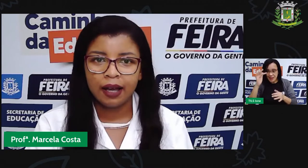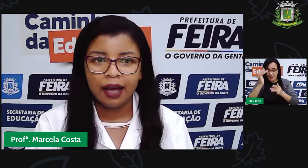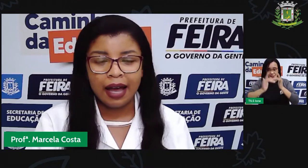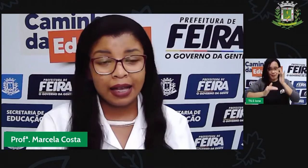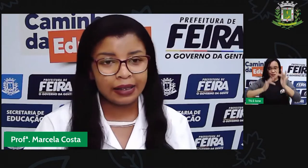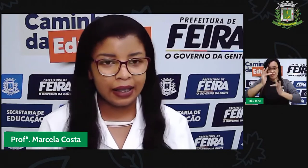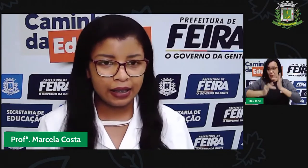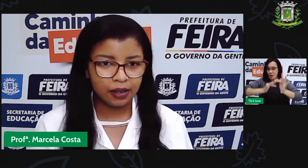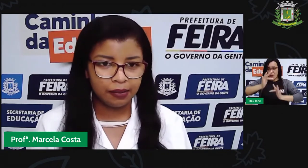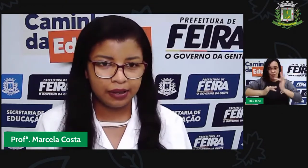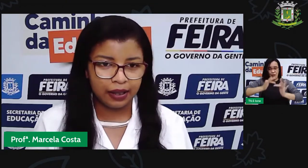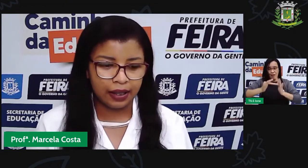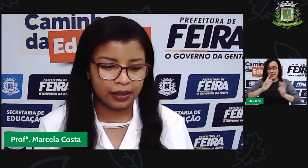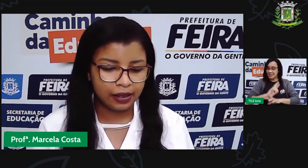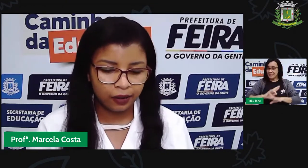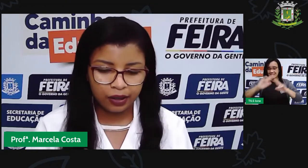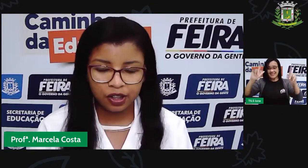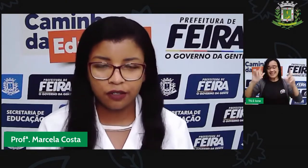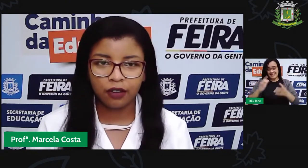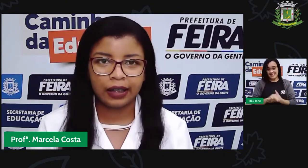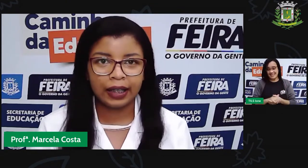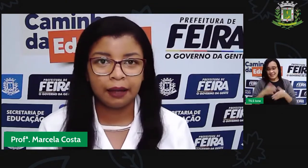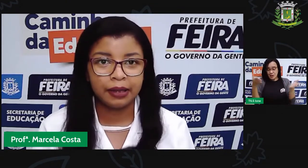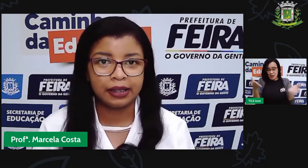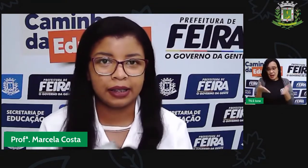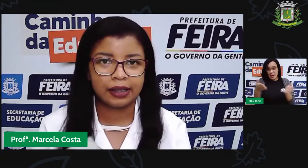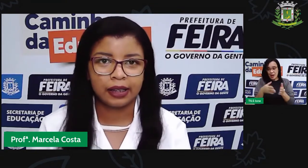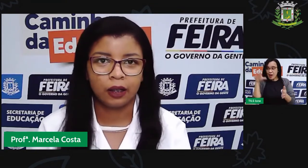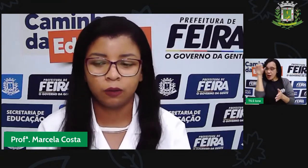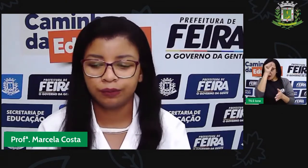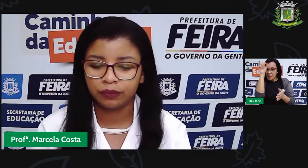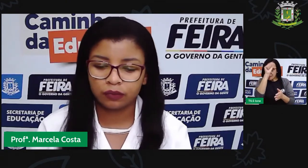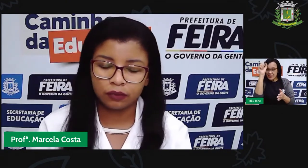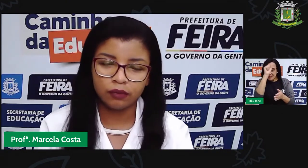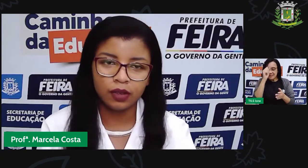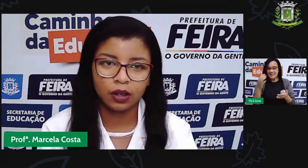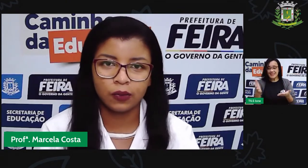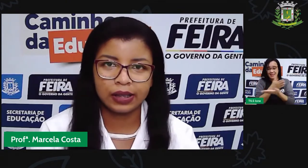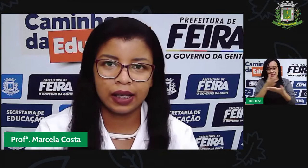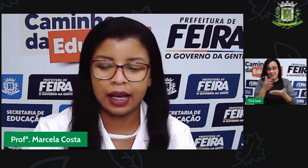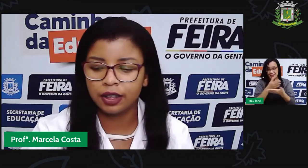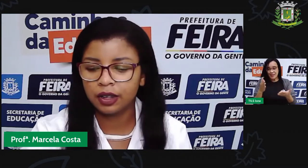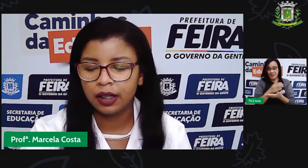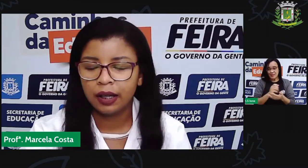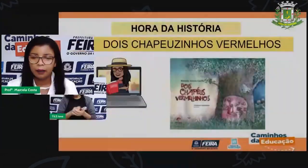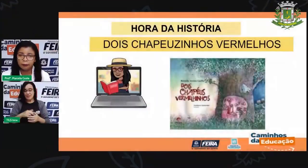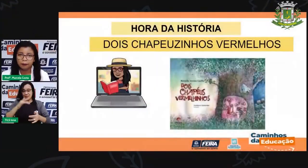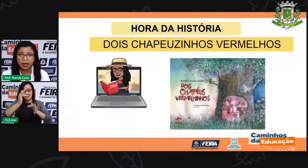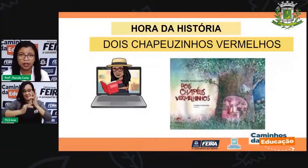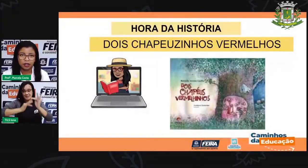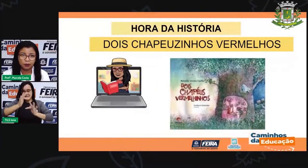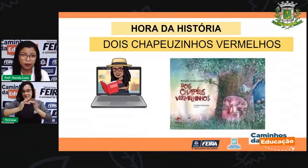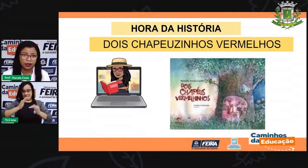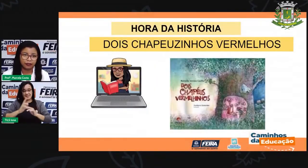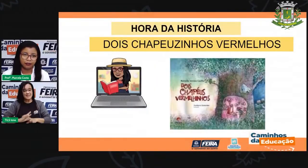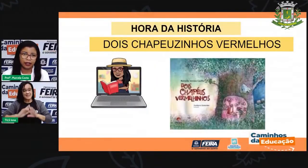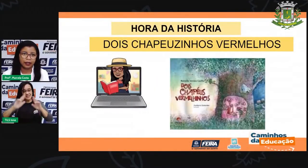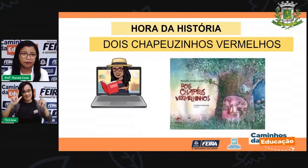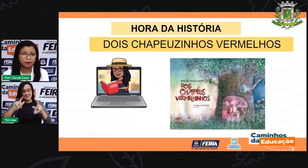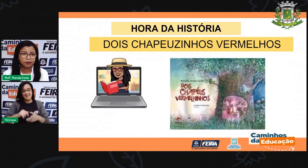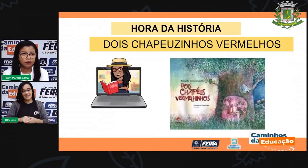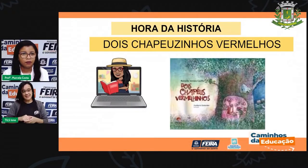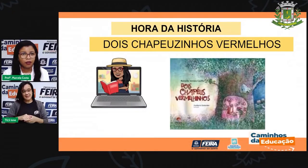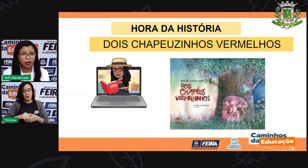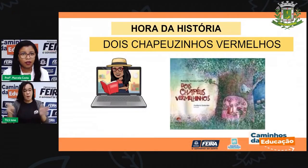sobre as lendas brasileiras. Então deixa eu voltar aqui a apresentação do slide para a gente poder